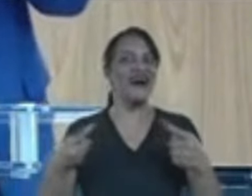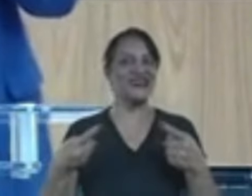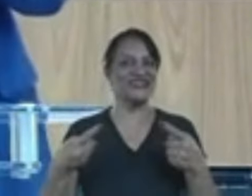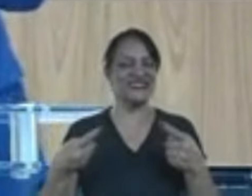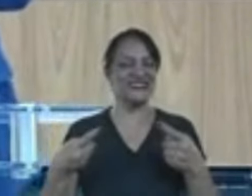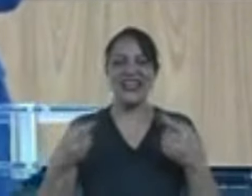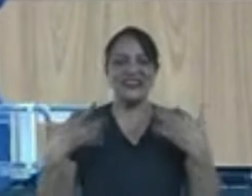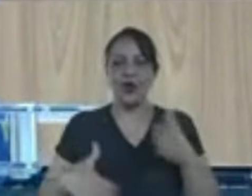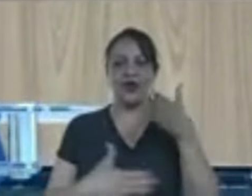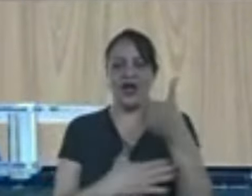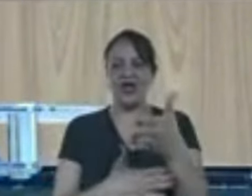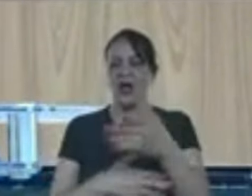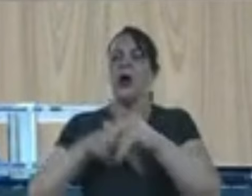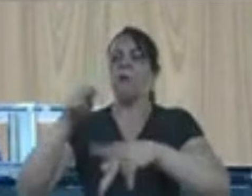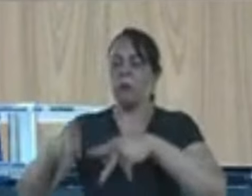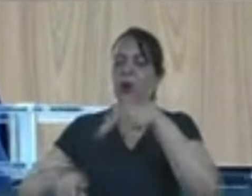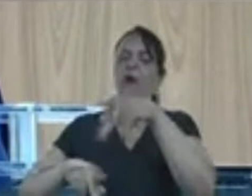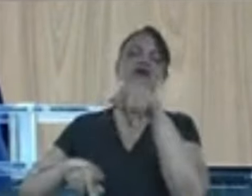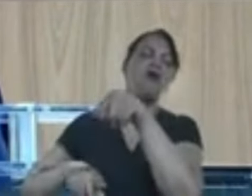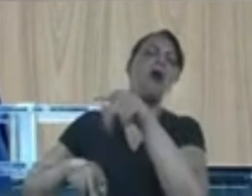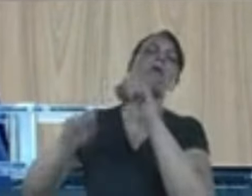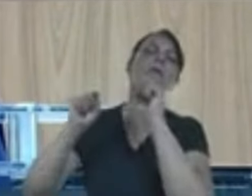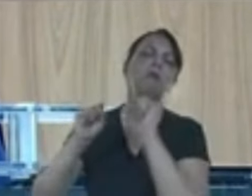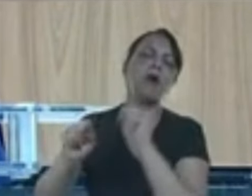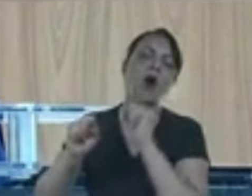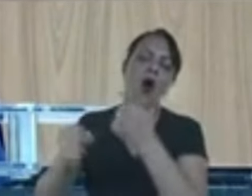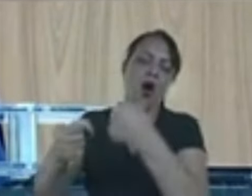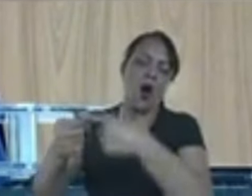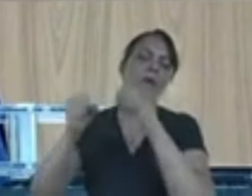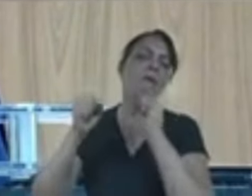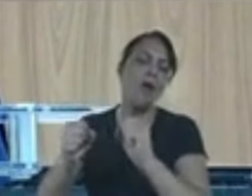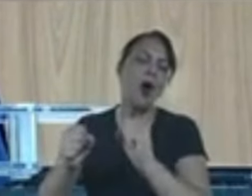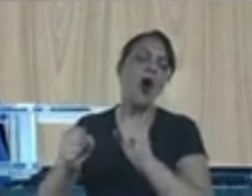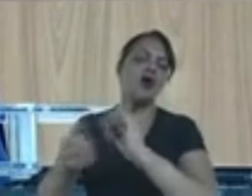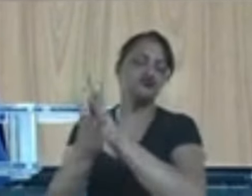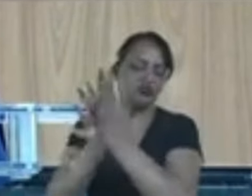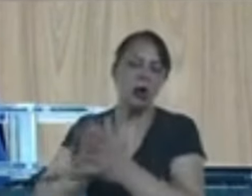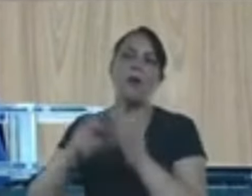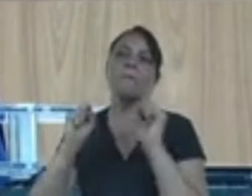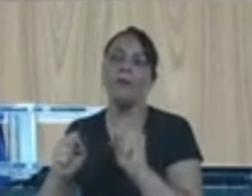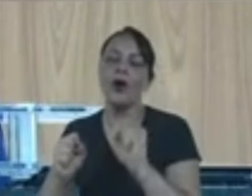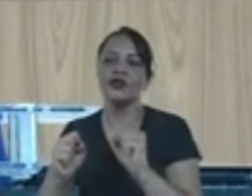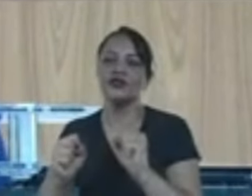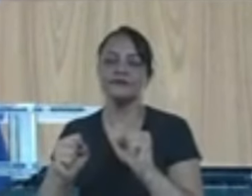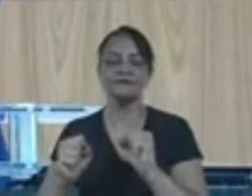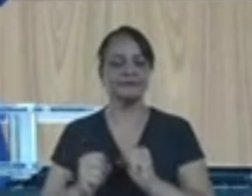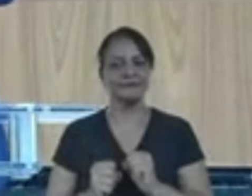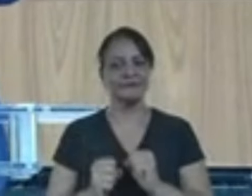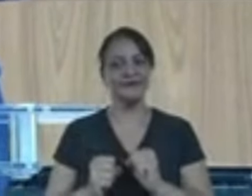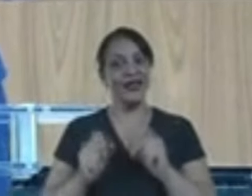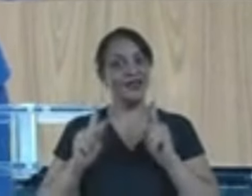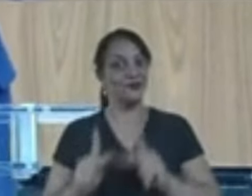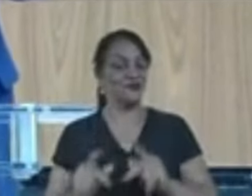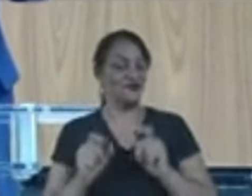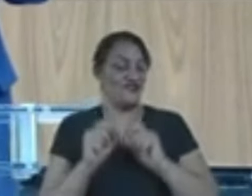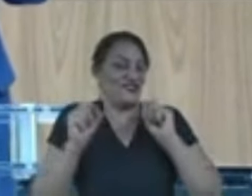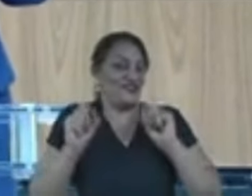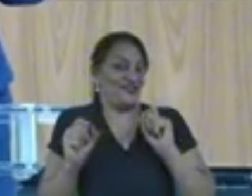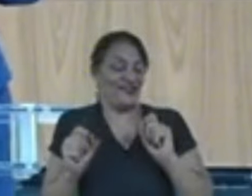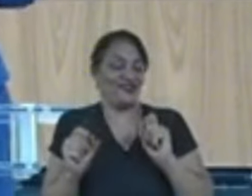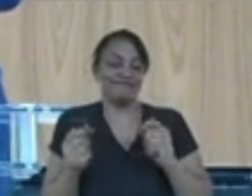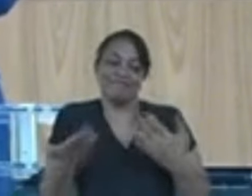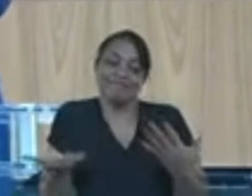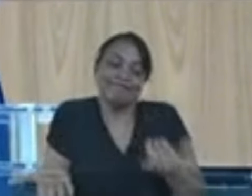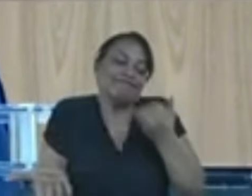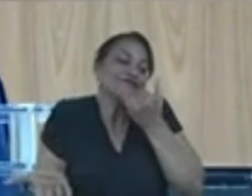e resolveria o problema de profecias. E diz a palavra que o pessoal: olha, eu sinto muito, se você está falando isso, vamos